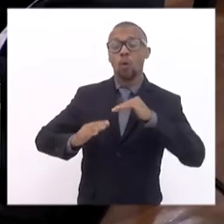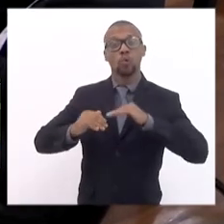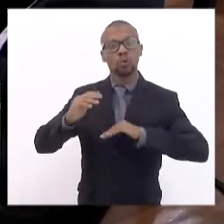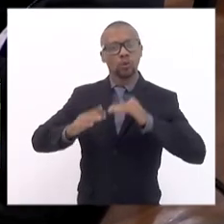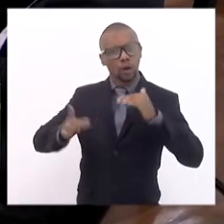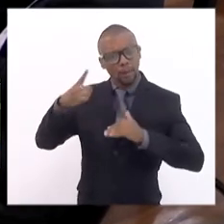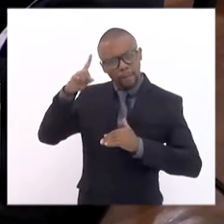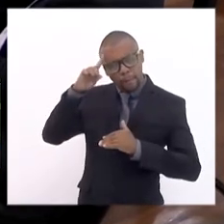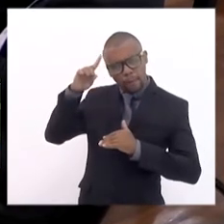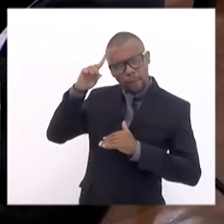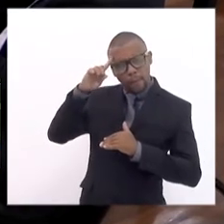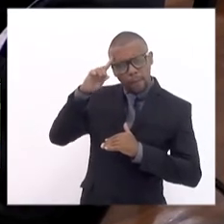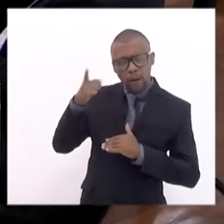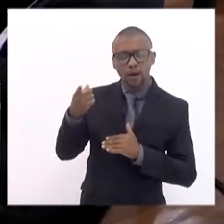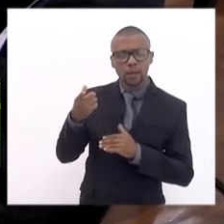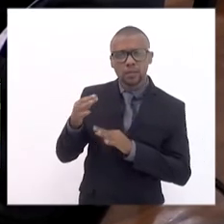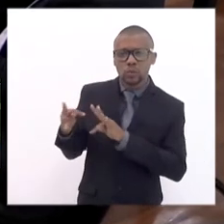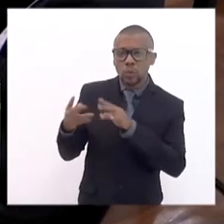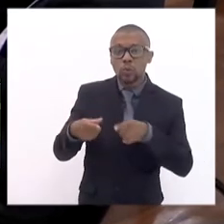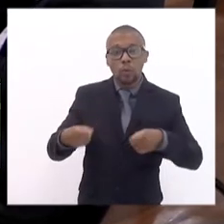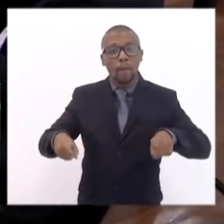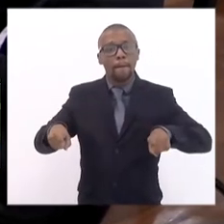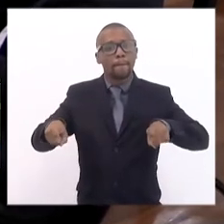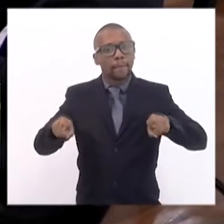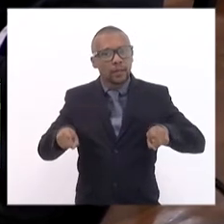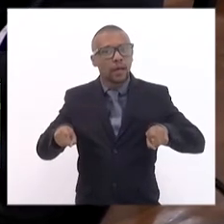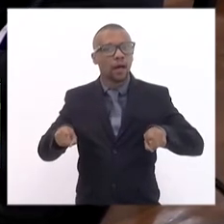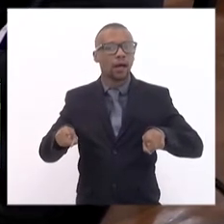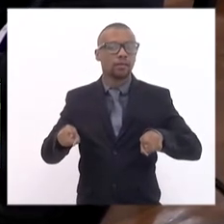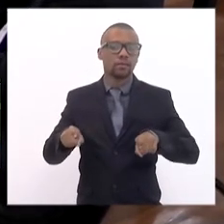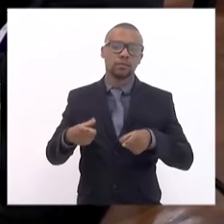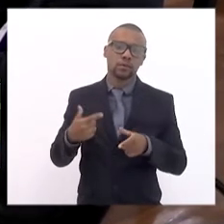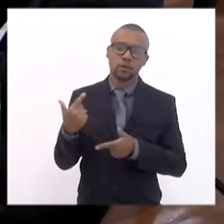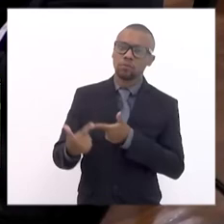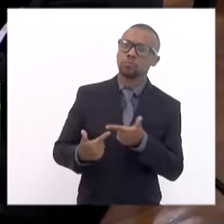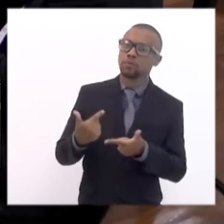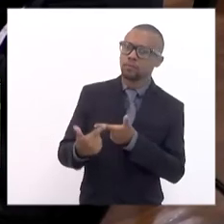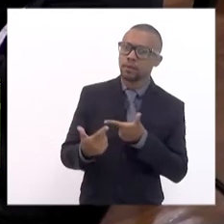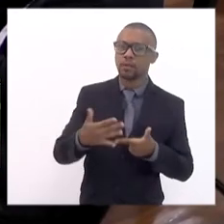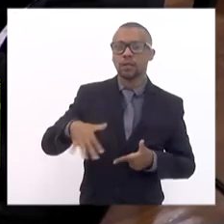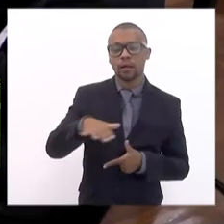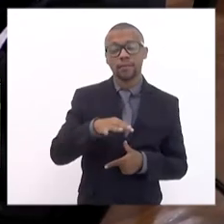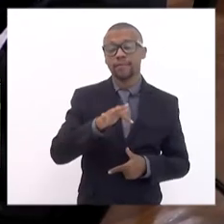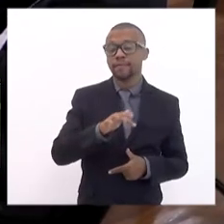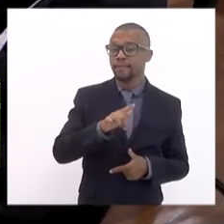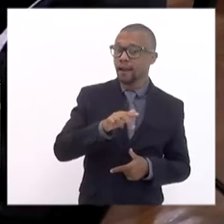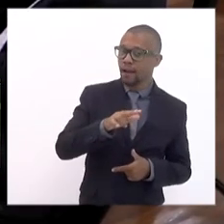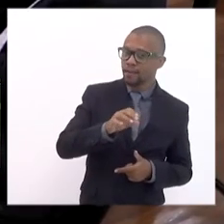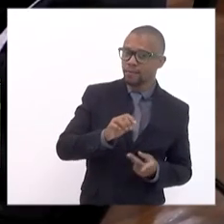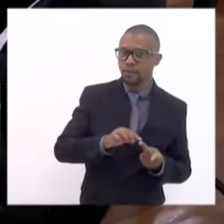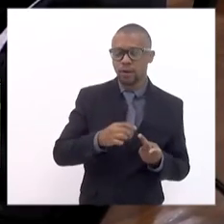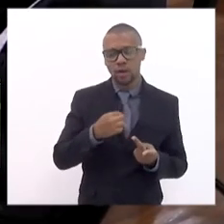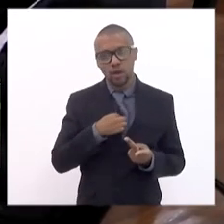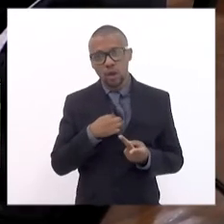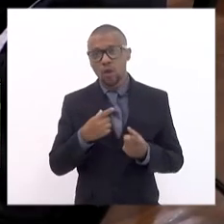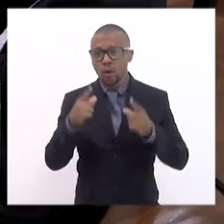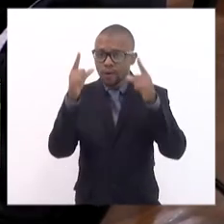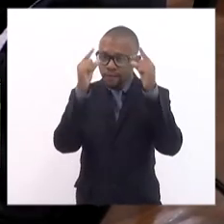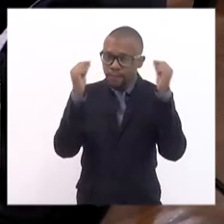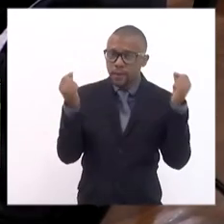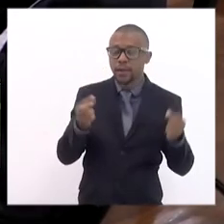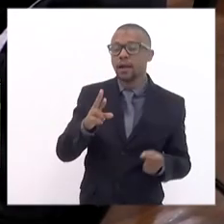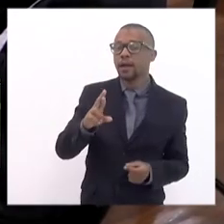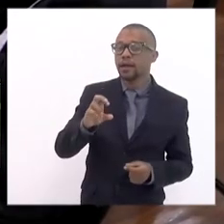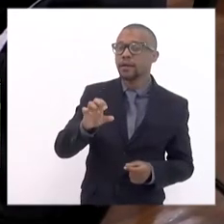frente parlamentar e todos os mandatos, né, que participaram, não só você, Flávio e eu, mas também enfermeira Rejane e